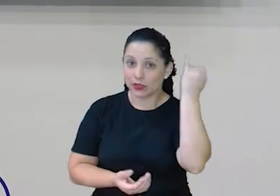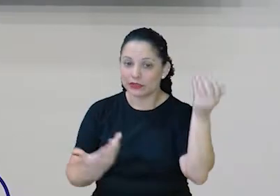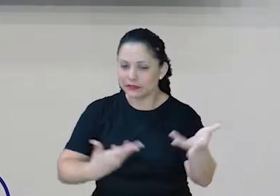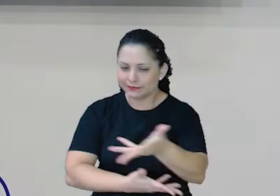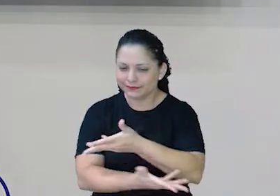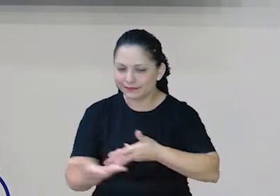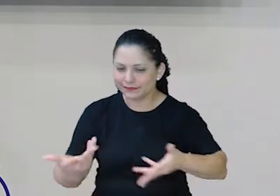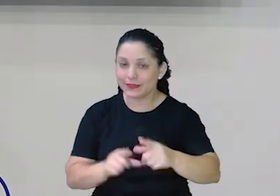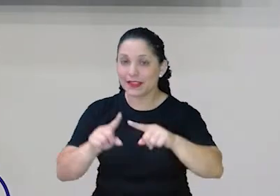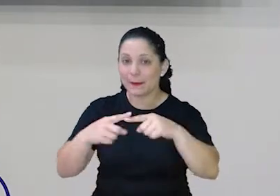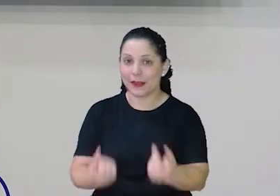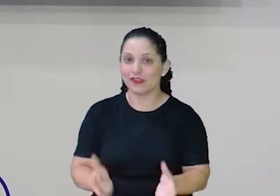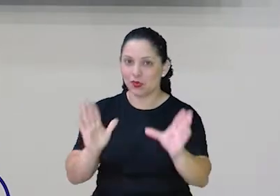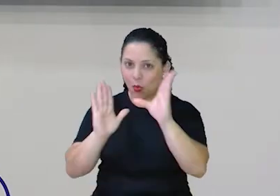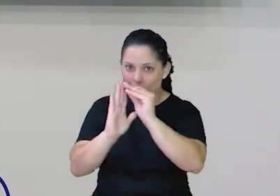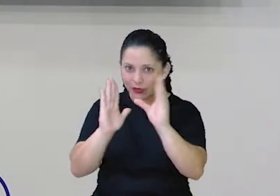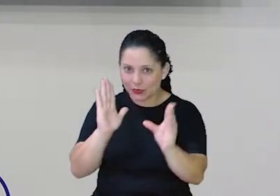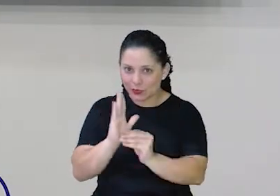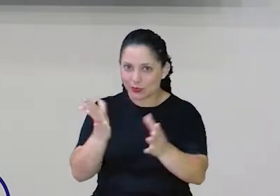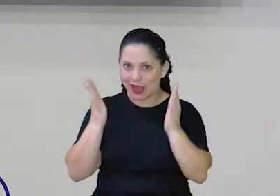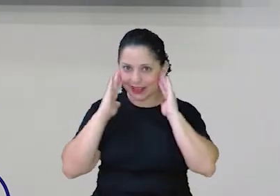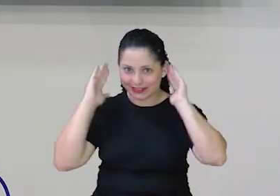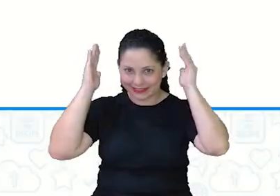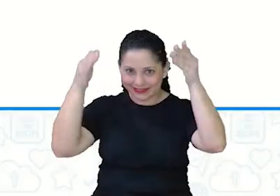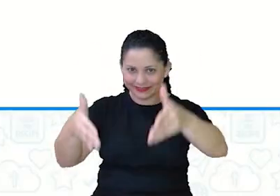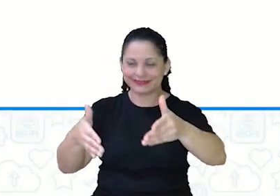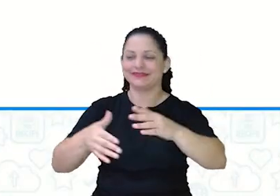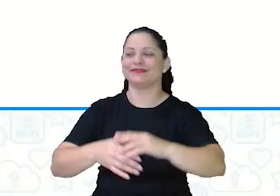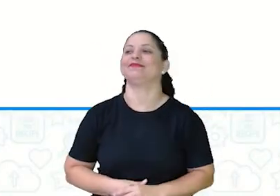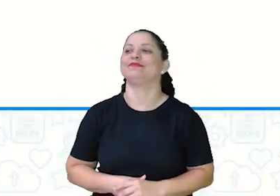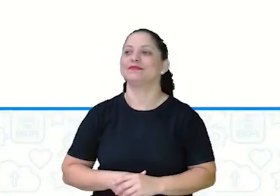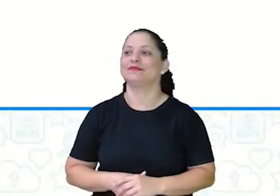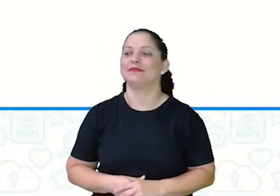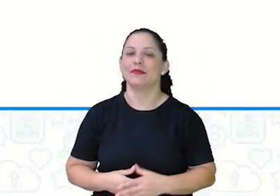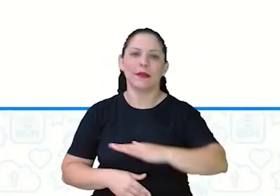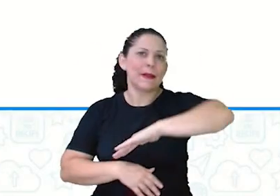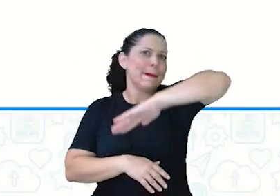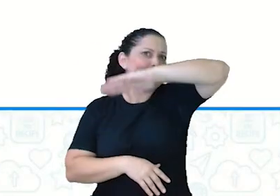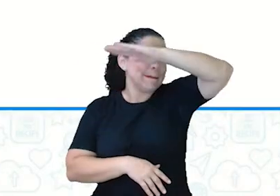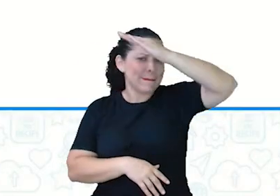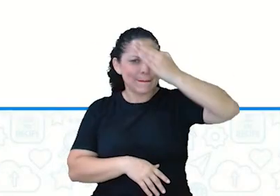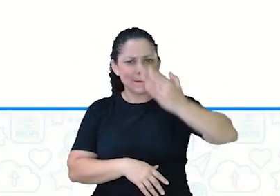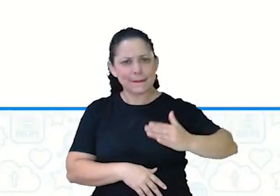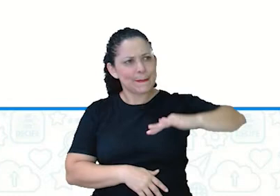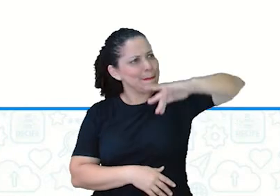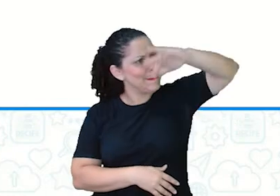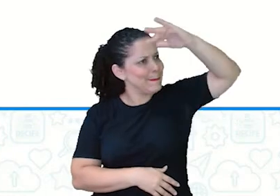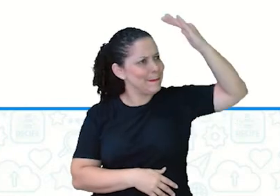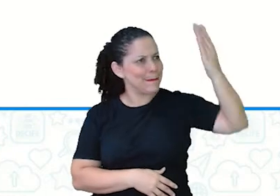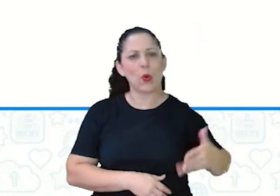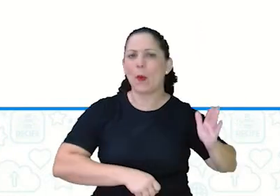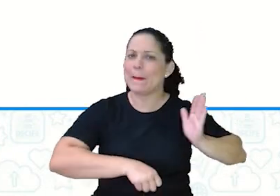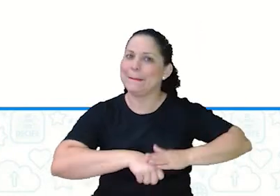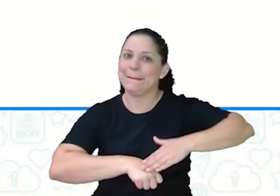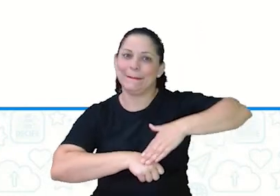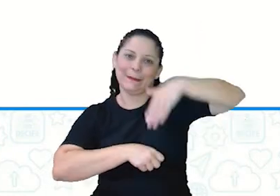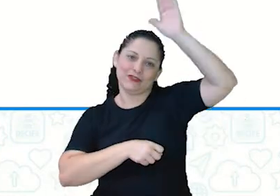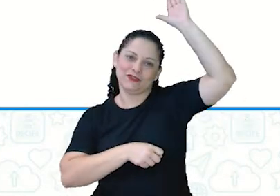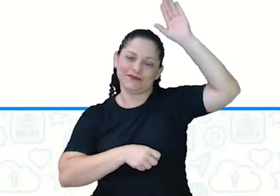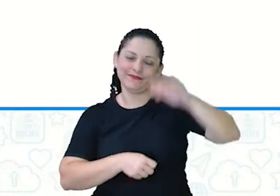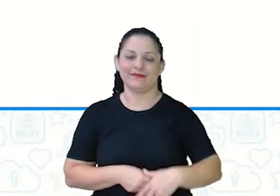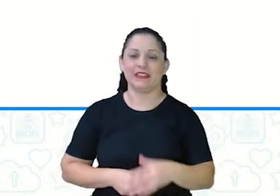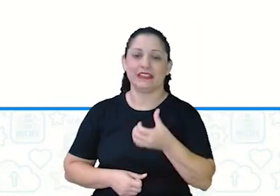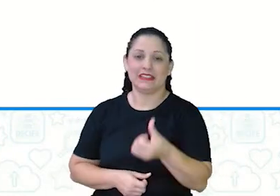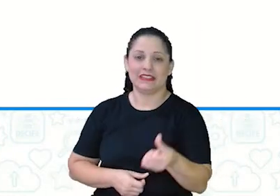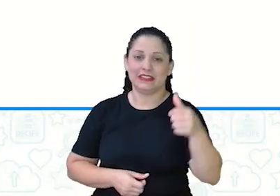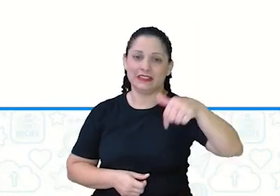preste atenção aqui no conteúdo, tá? Olha só. Os morros ganham em disparada, gente. Não tem nem comparação. 67% da